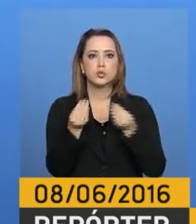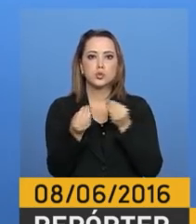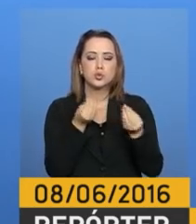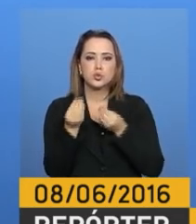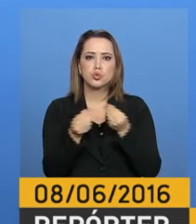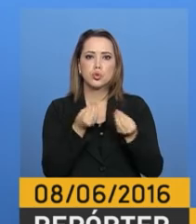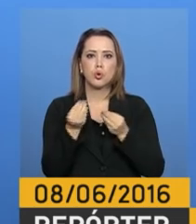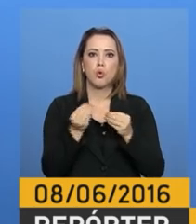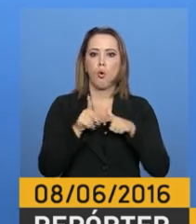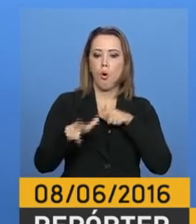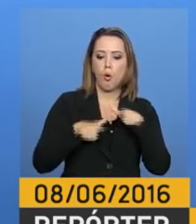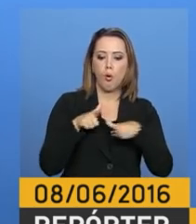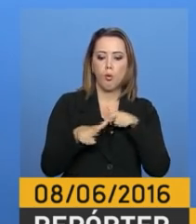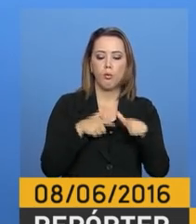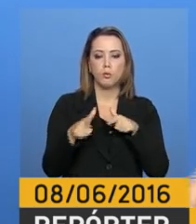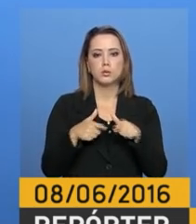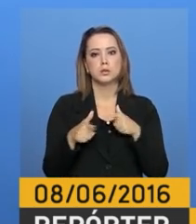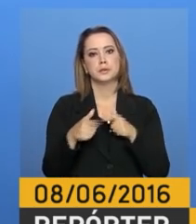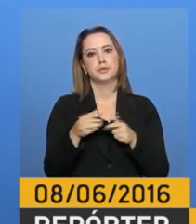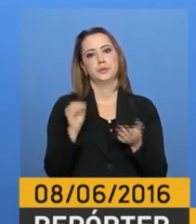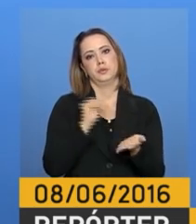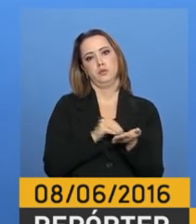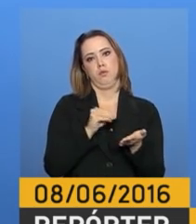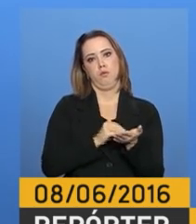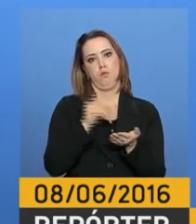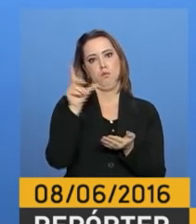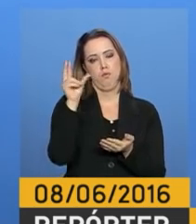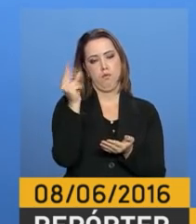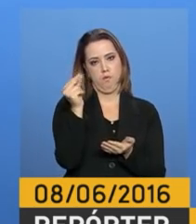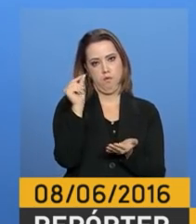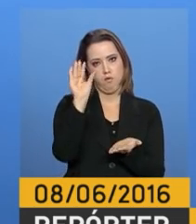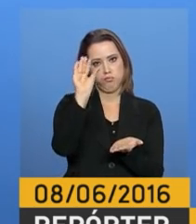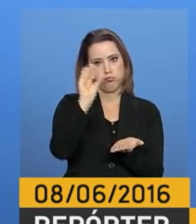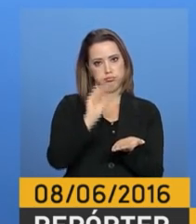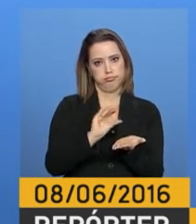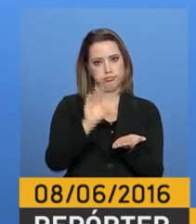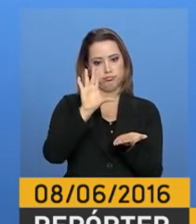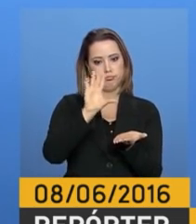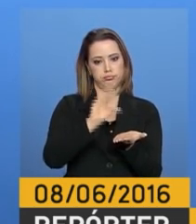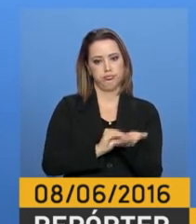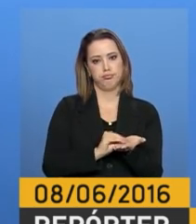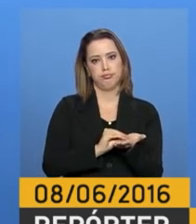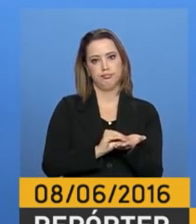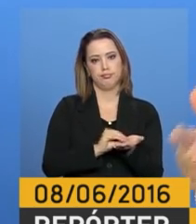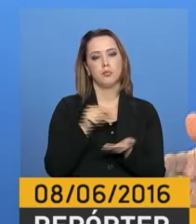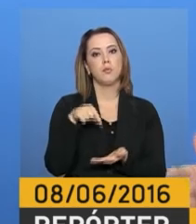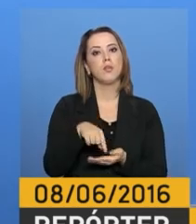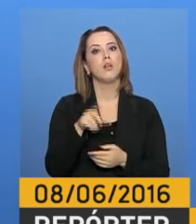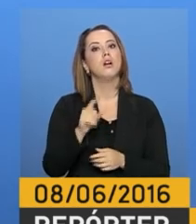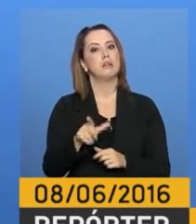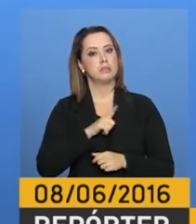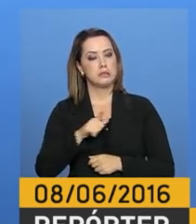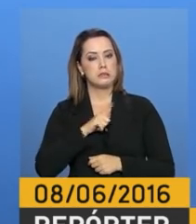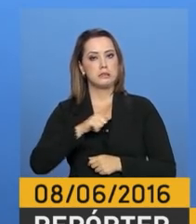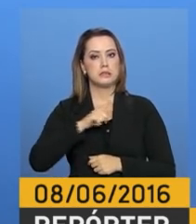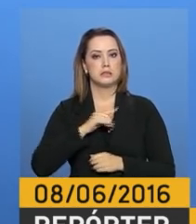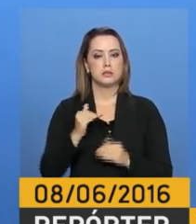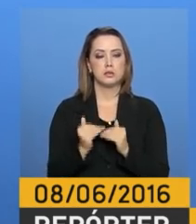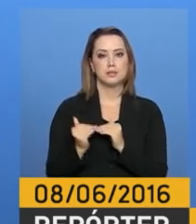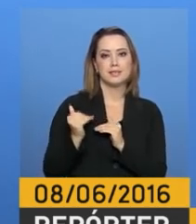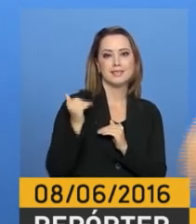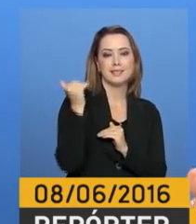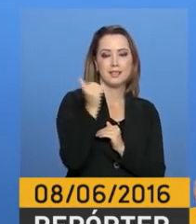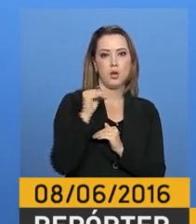futura financeira e em consequência política do estado brasileiro e isto gera aumento estrutural da taxa de